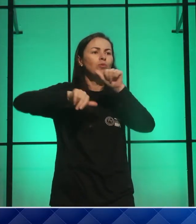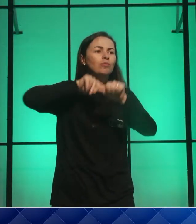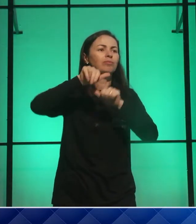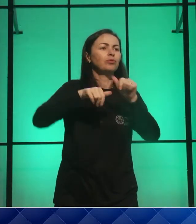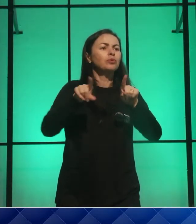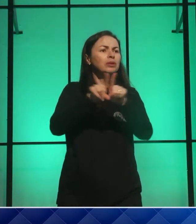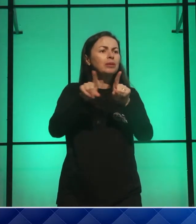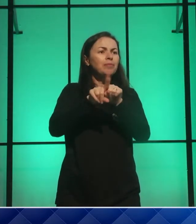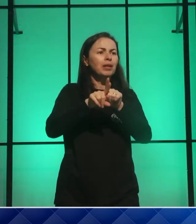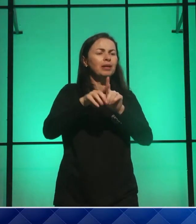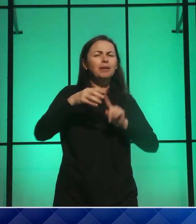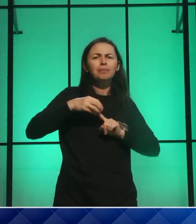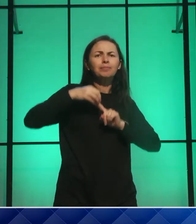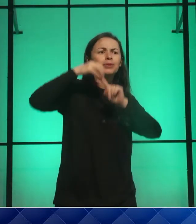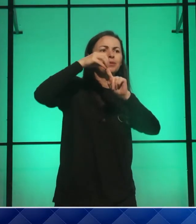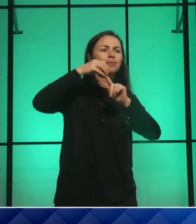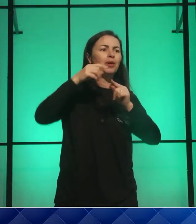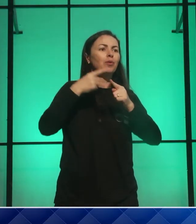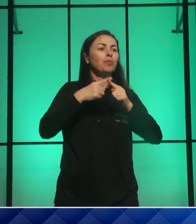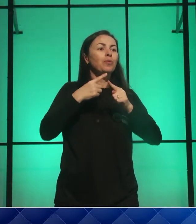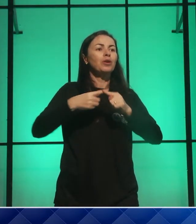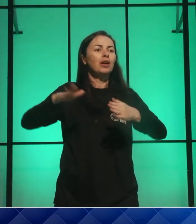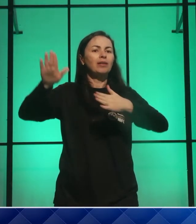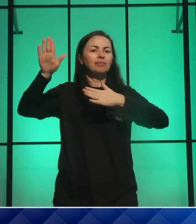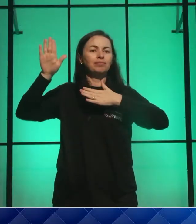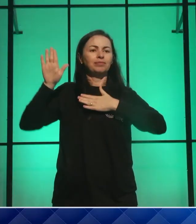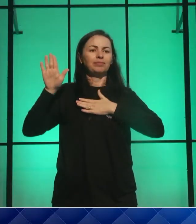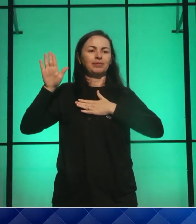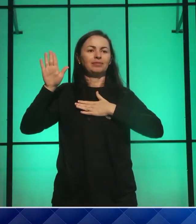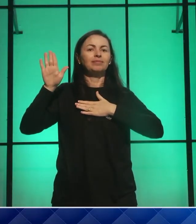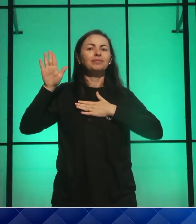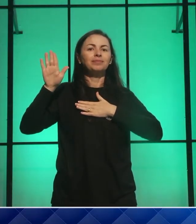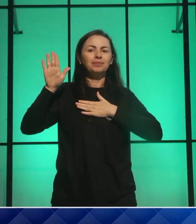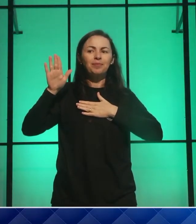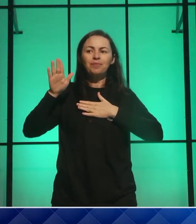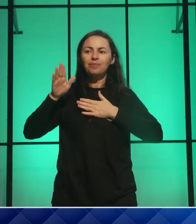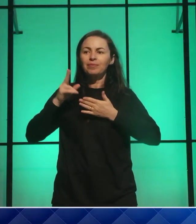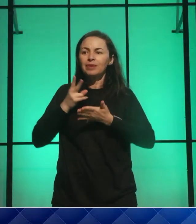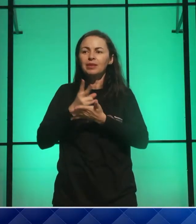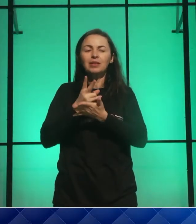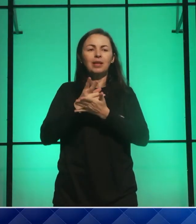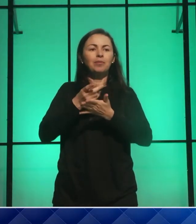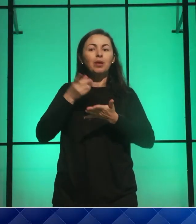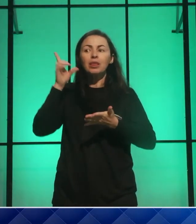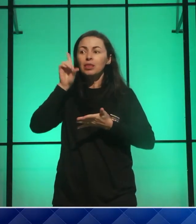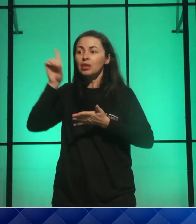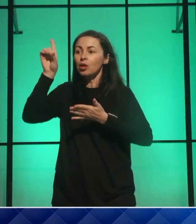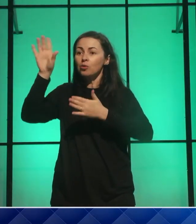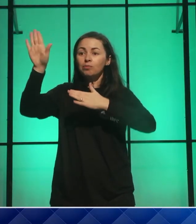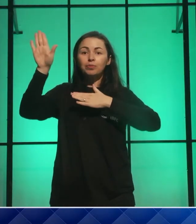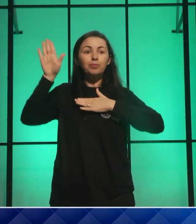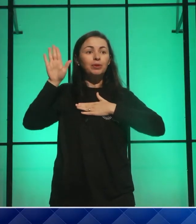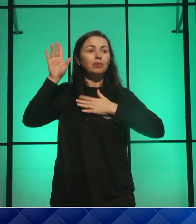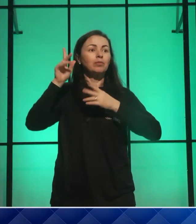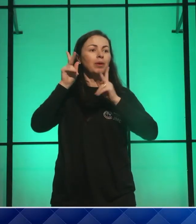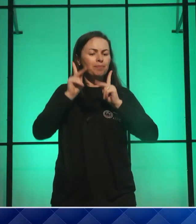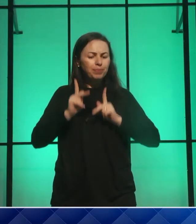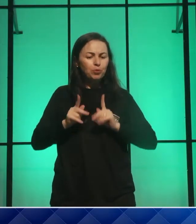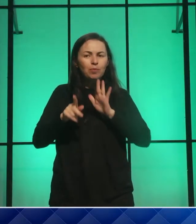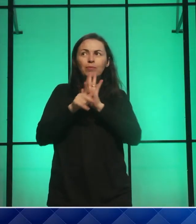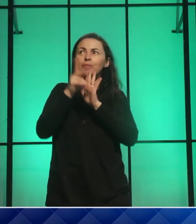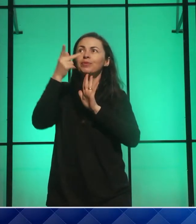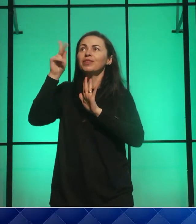acima de tudo, as suas promessas, aquilo que Ele prometeu aos que são seus,